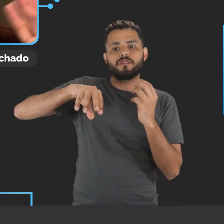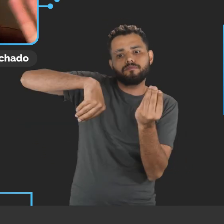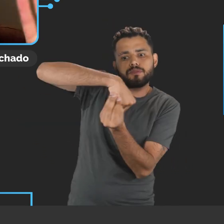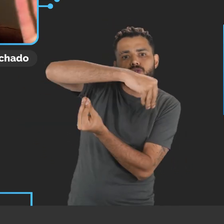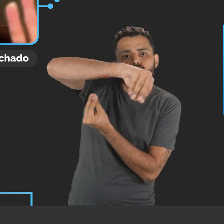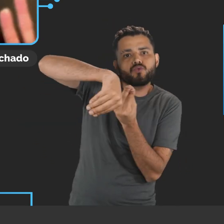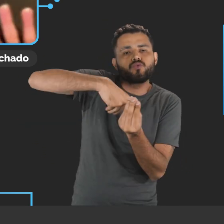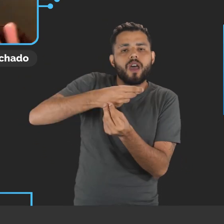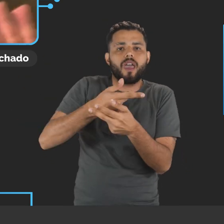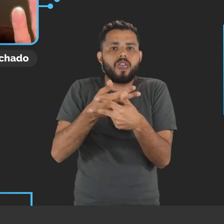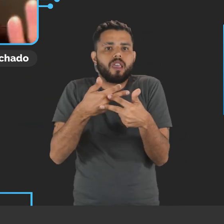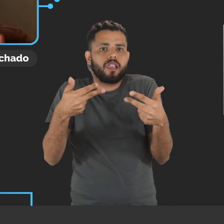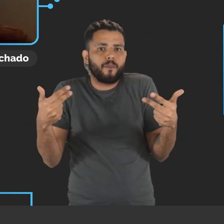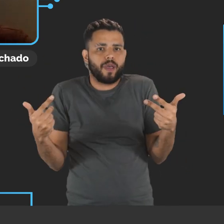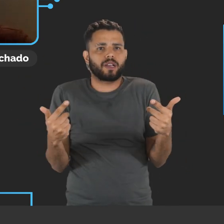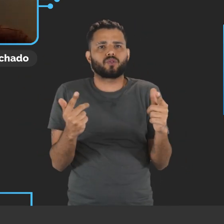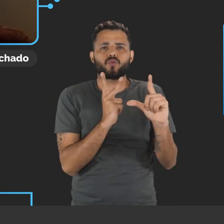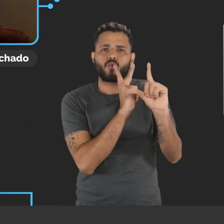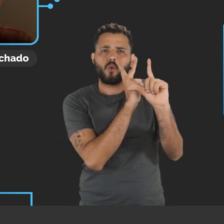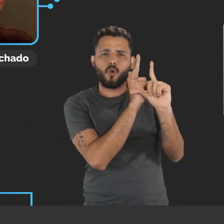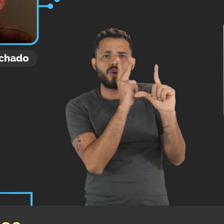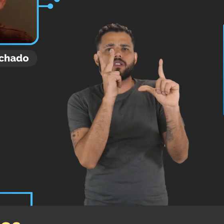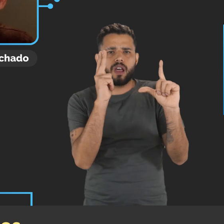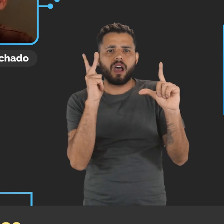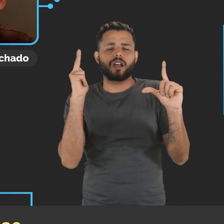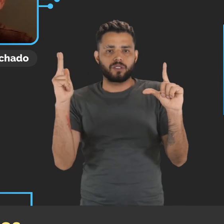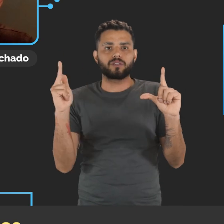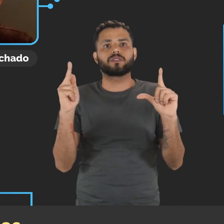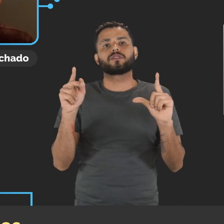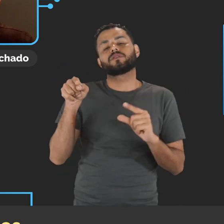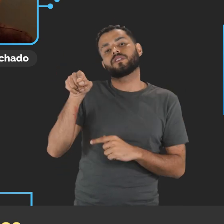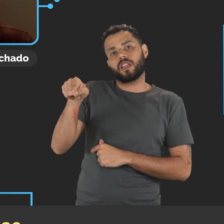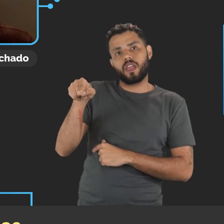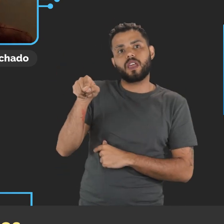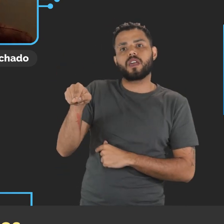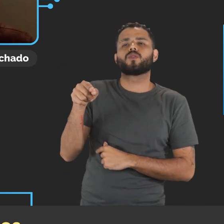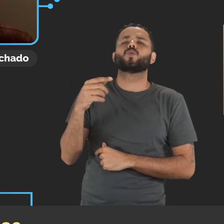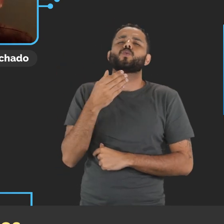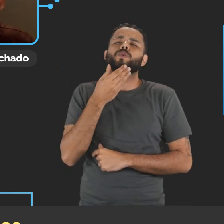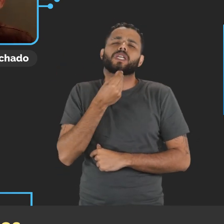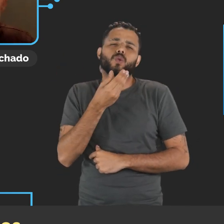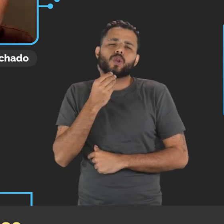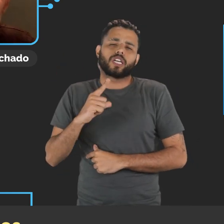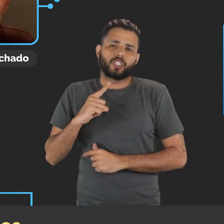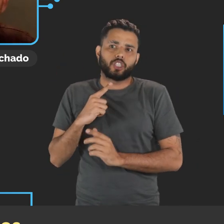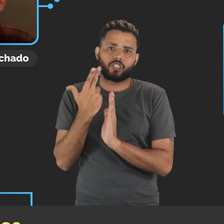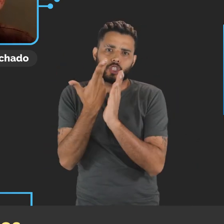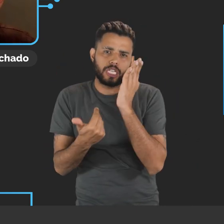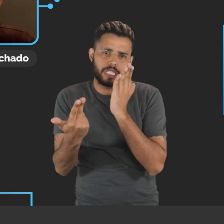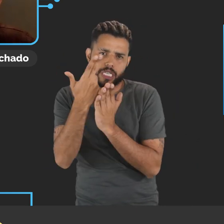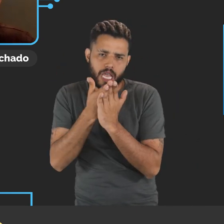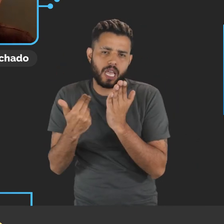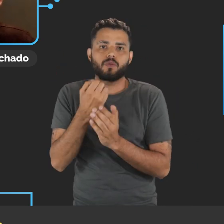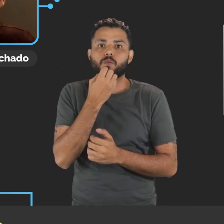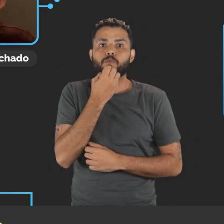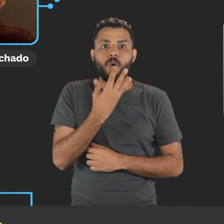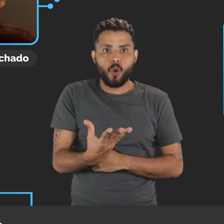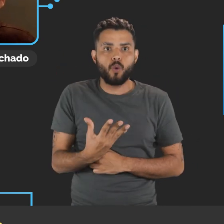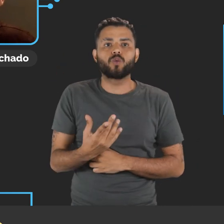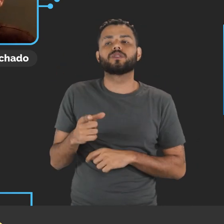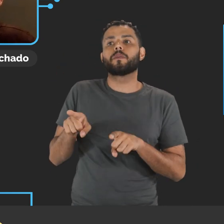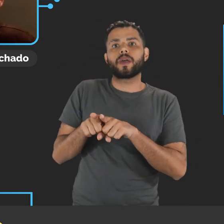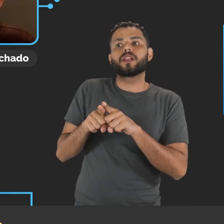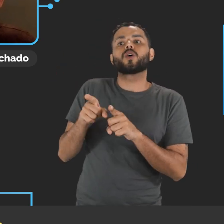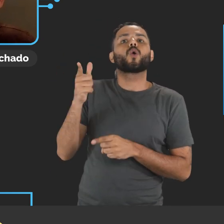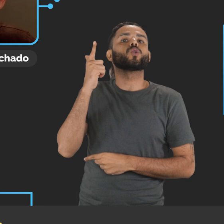dessa mistura de elementos recortados com desenhos, porque o Carlos, que é um dos meninos que participou, é um exímio desenhista, e a comunicação